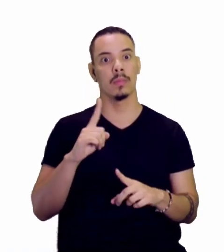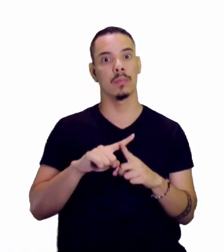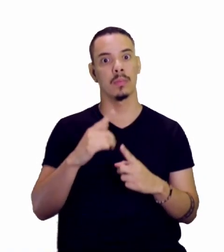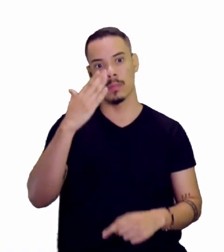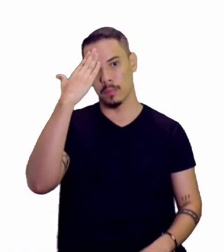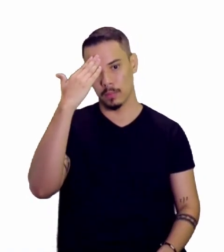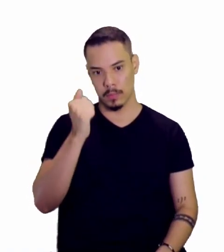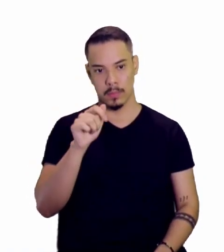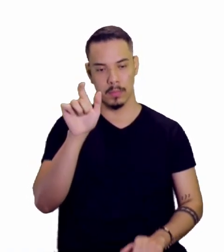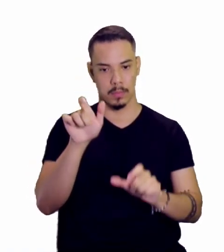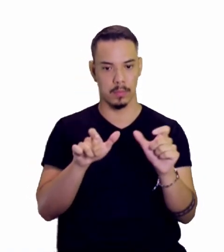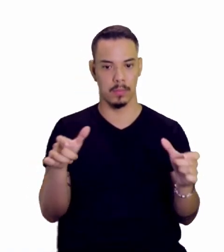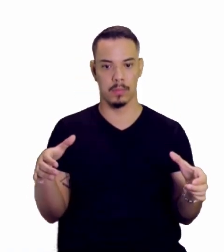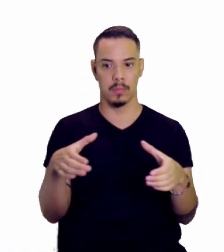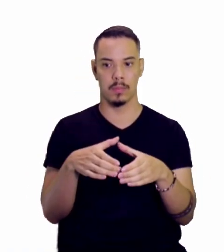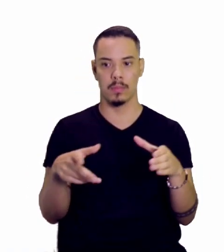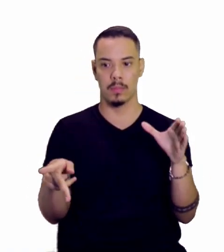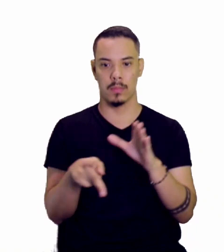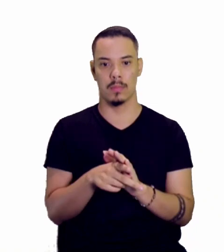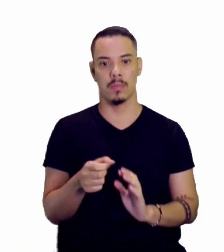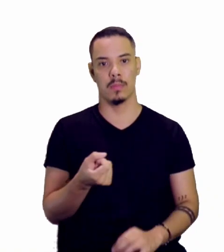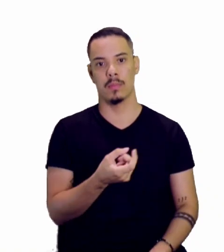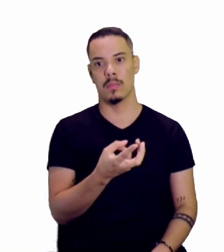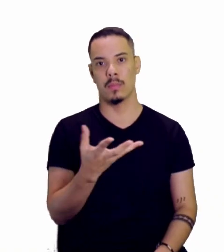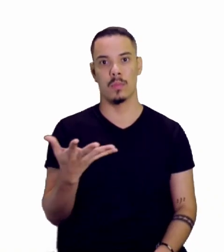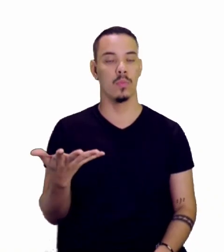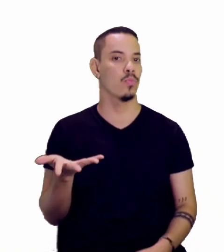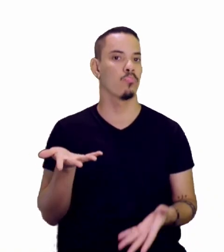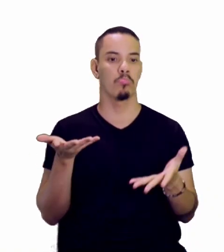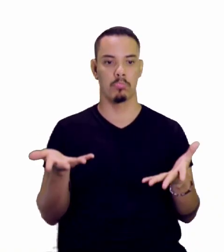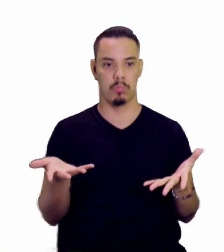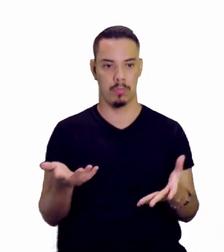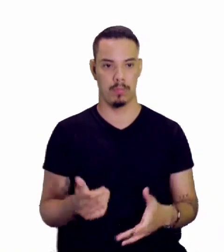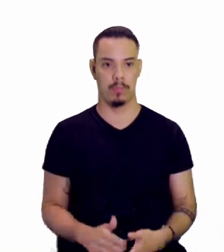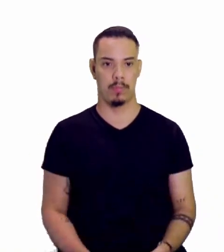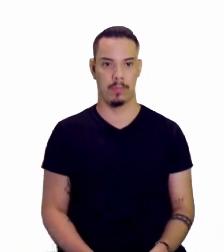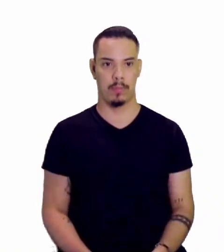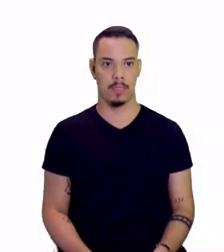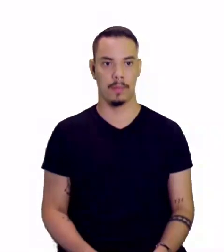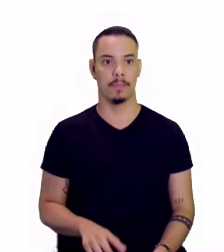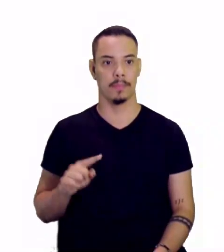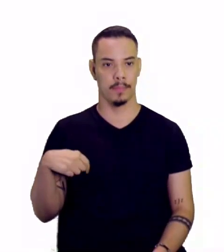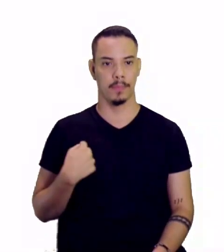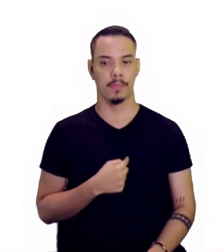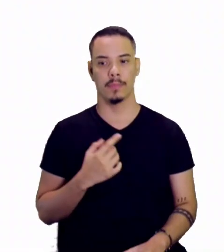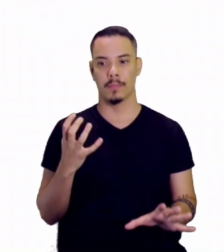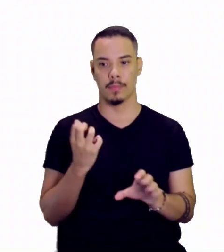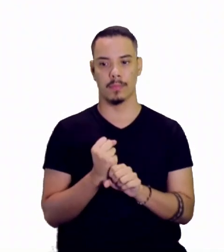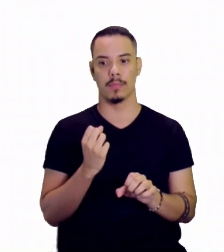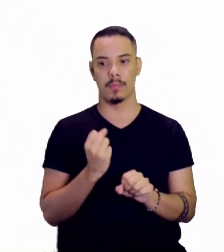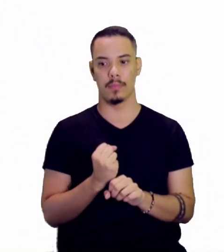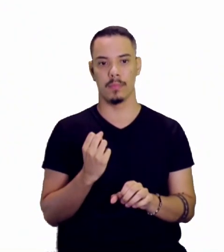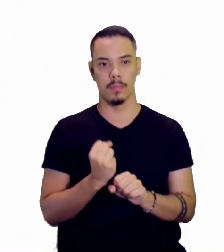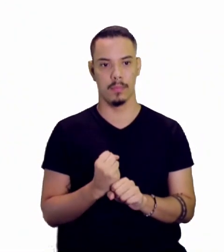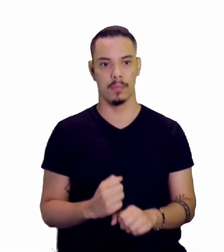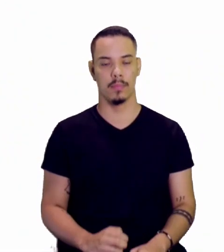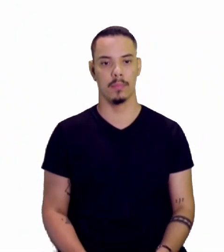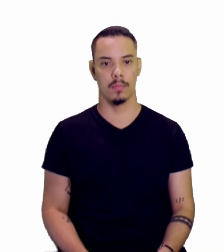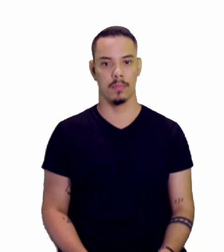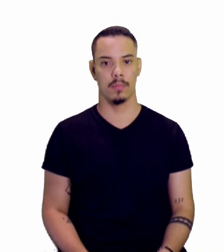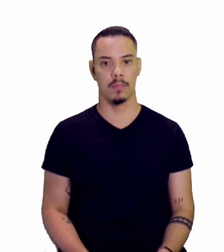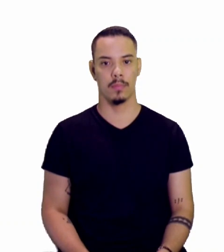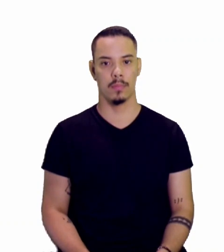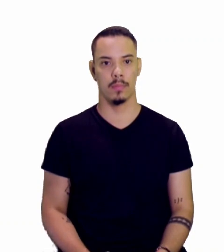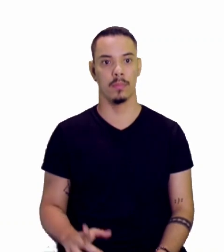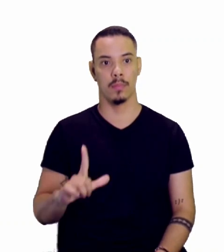pessoas ali, o conjunto dá 300 kg de cada, né? A gente calcula aí. Bom, olha só, tem até aqui o spoiler